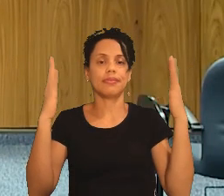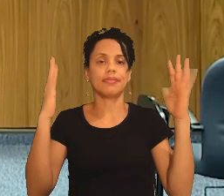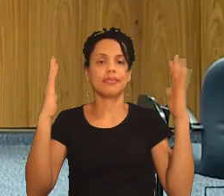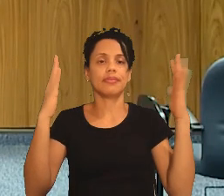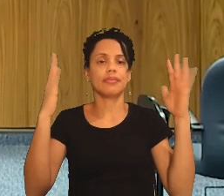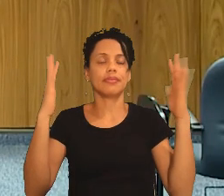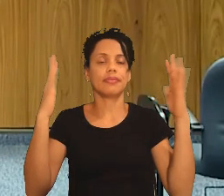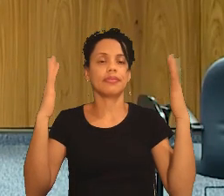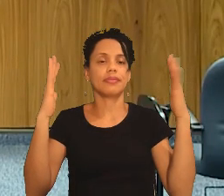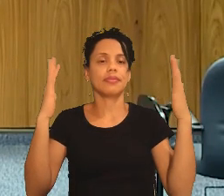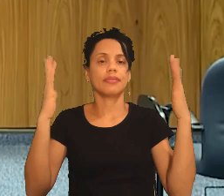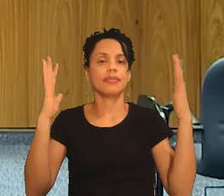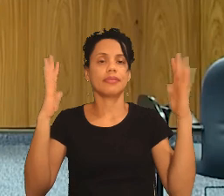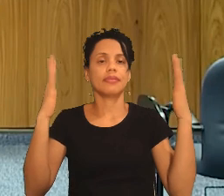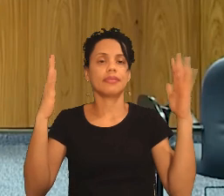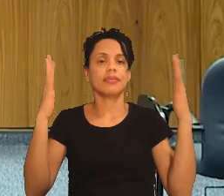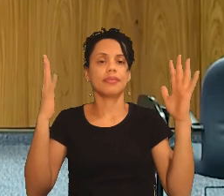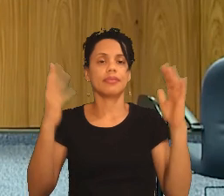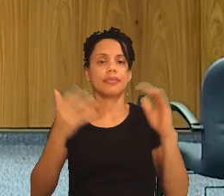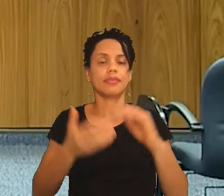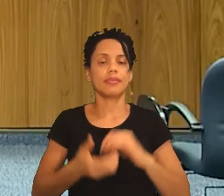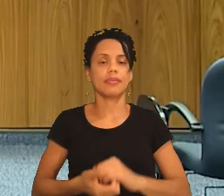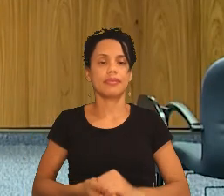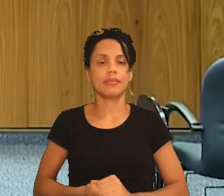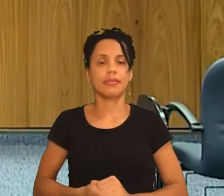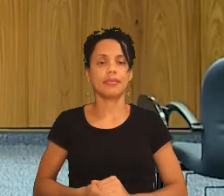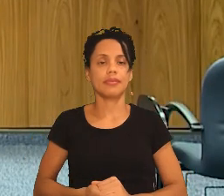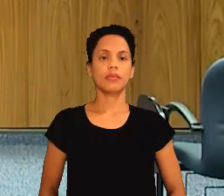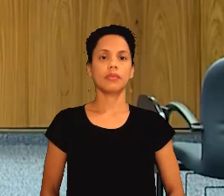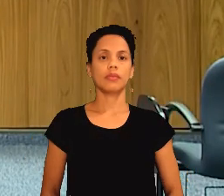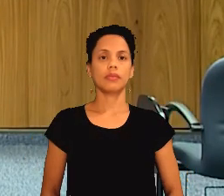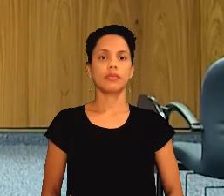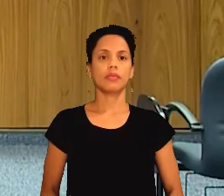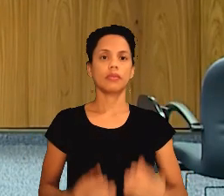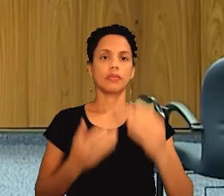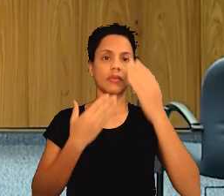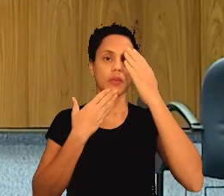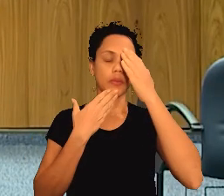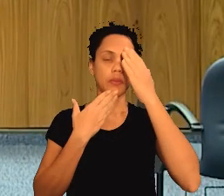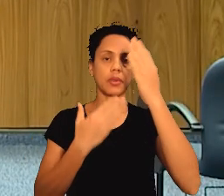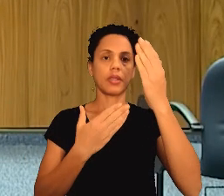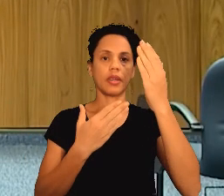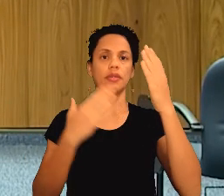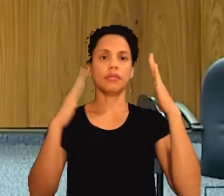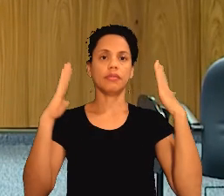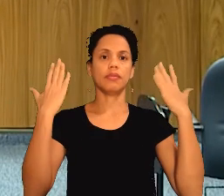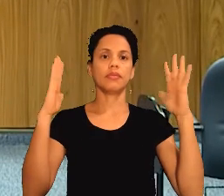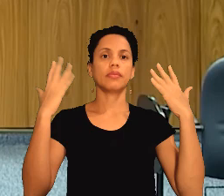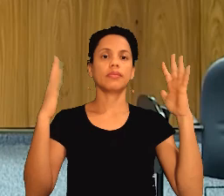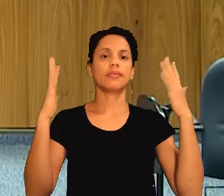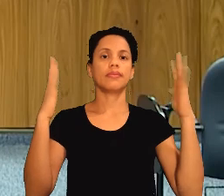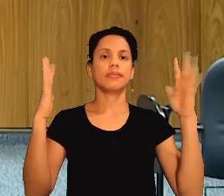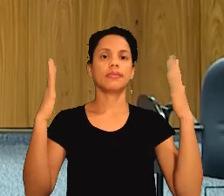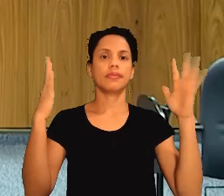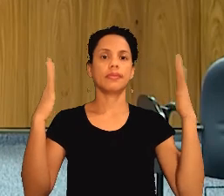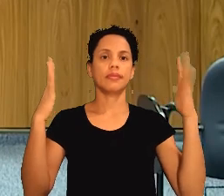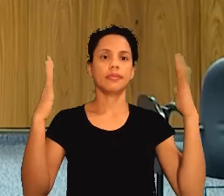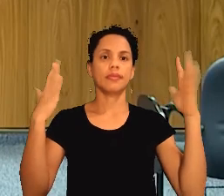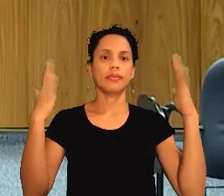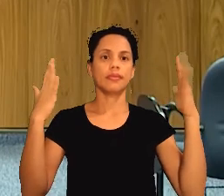né, que a decisão justa seja fruto desse processo dialógico. Tá bom? Obrigado.